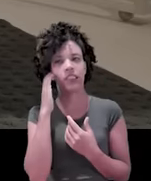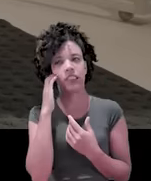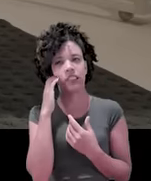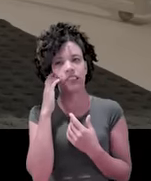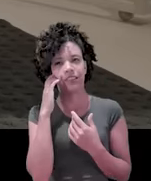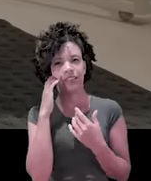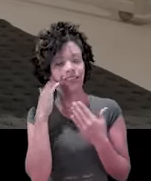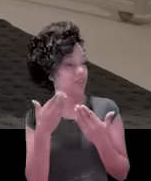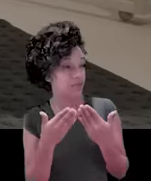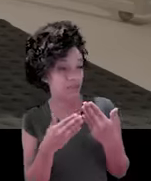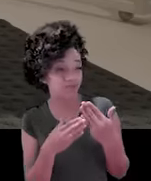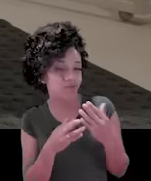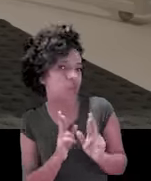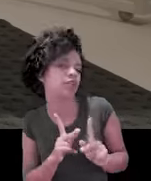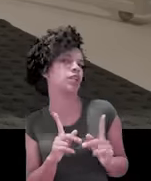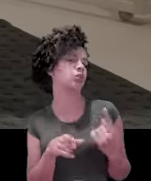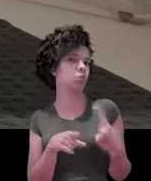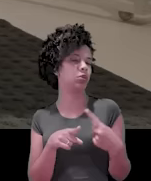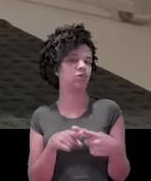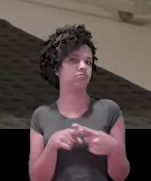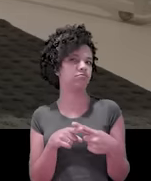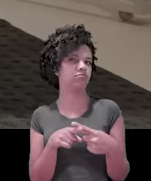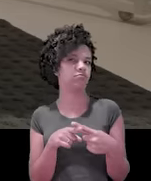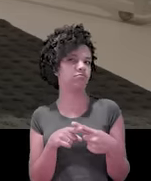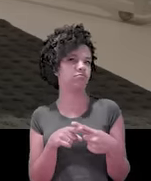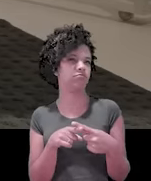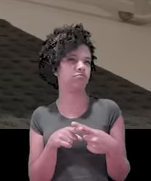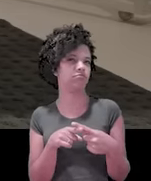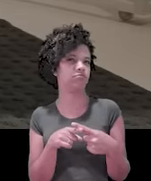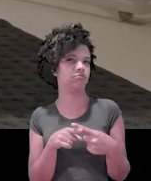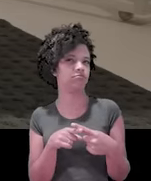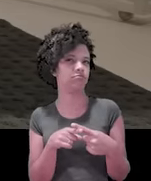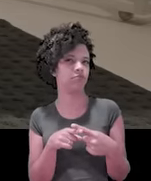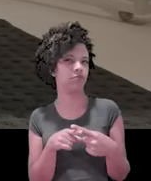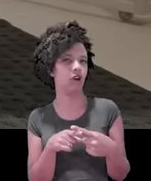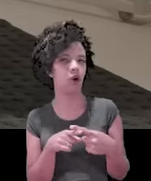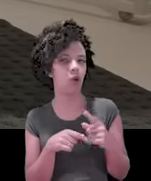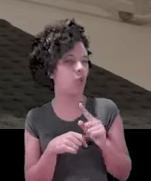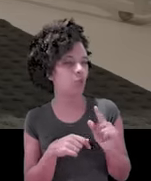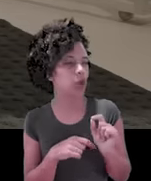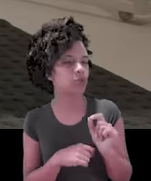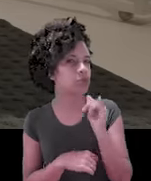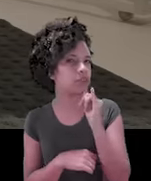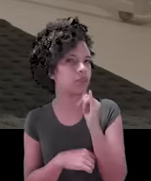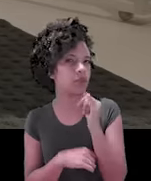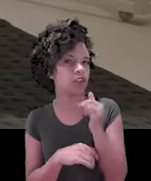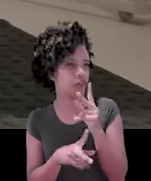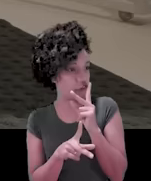E aí que foi muito louco cara porquê o último foi como se tivesse